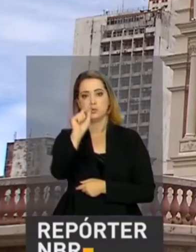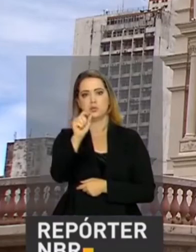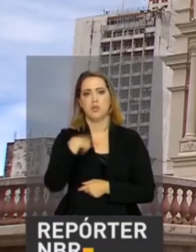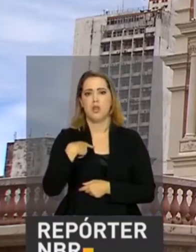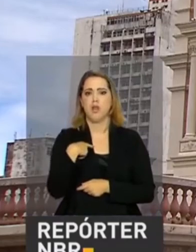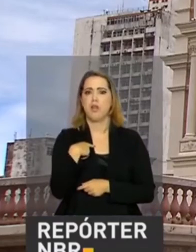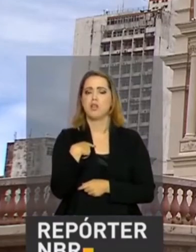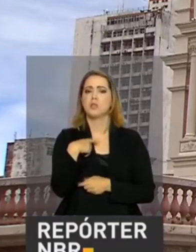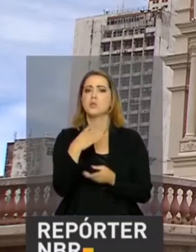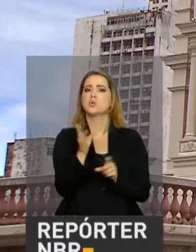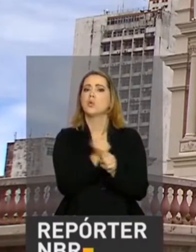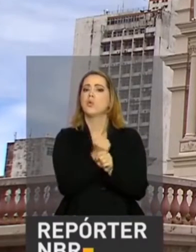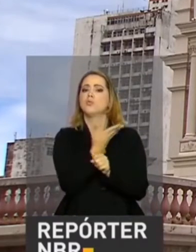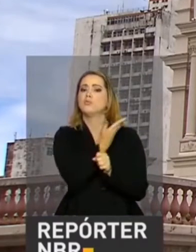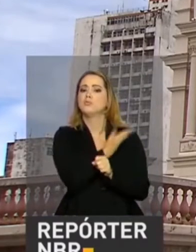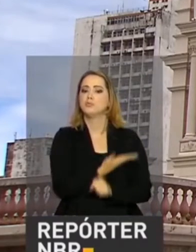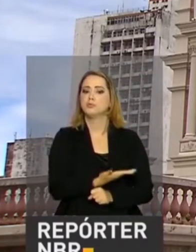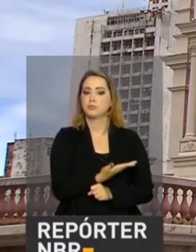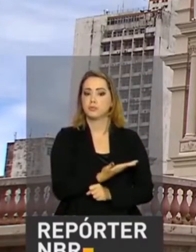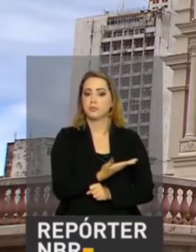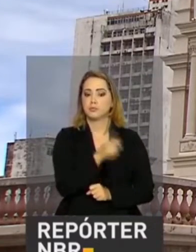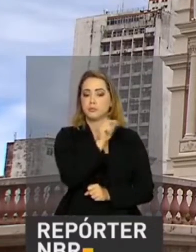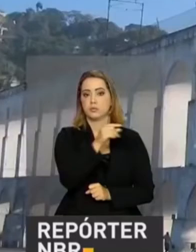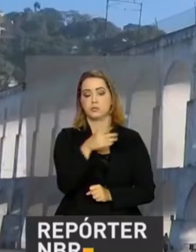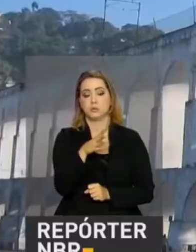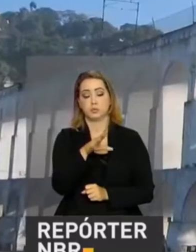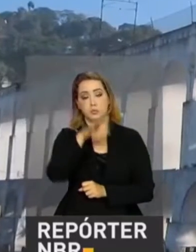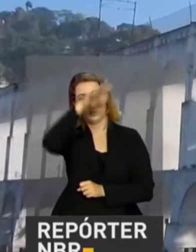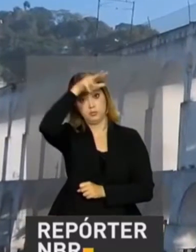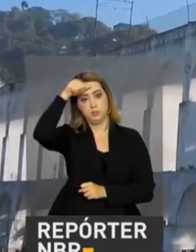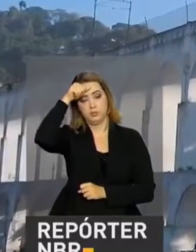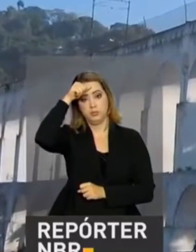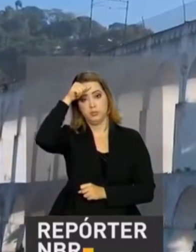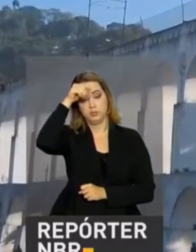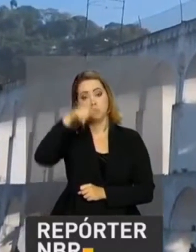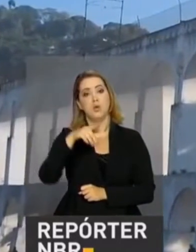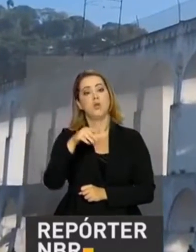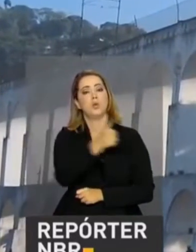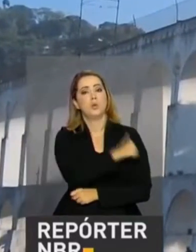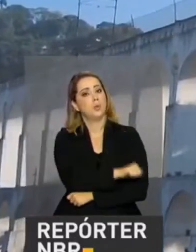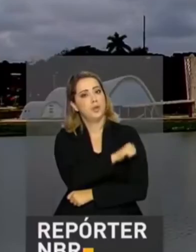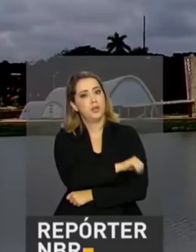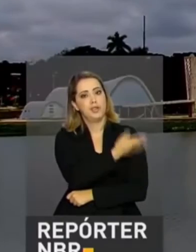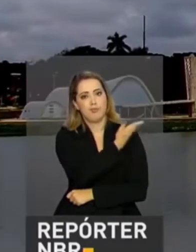eras, como, por exemplo, o Teatro Amazonas, em Manaus, os Arcos da Lapa, no